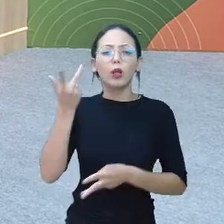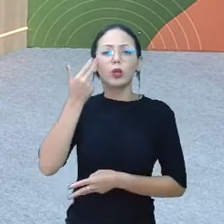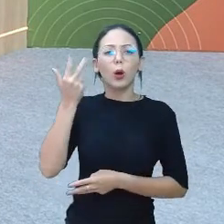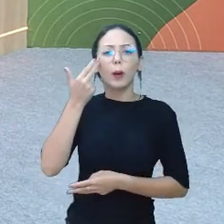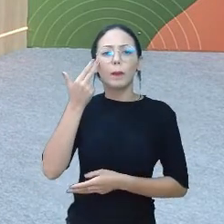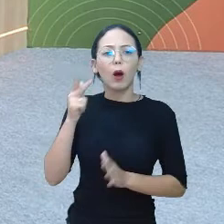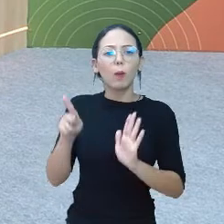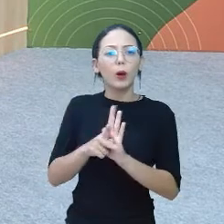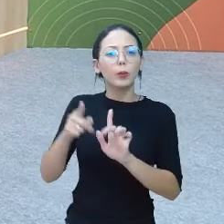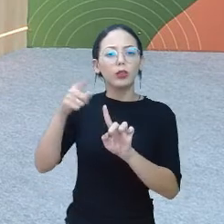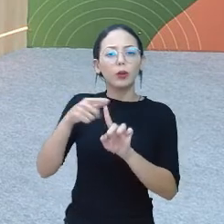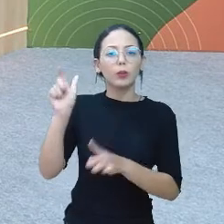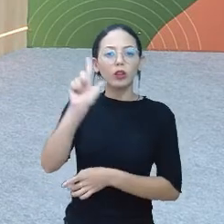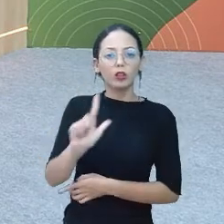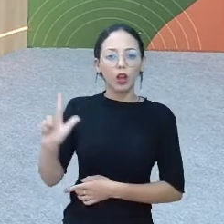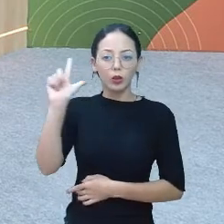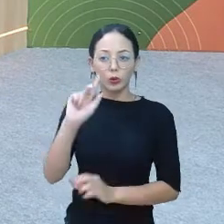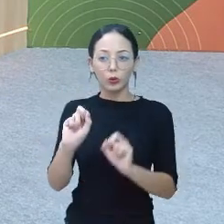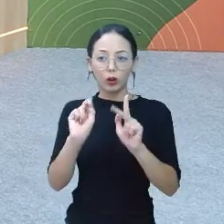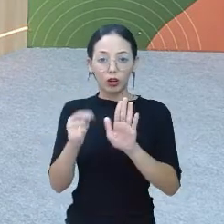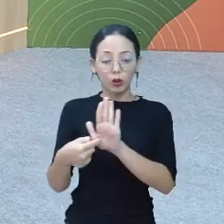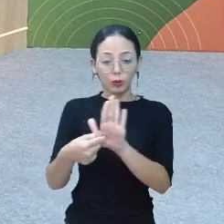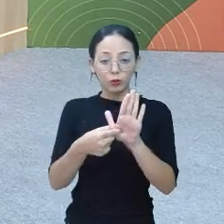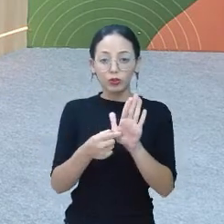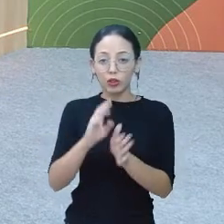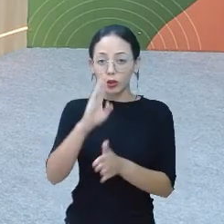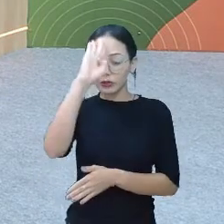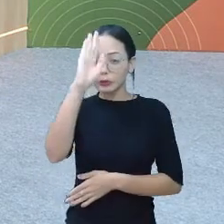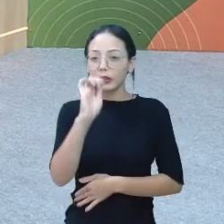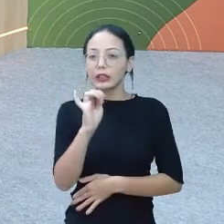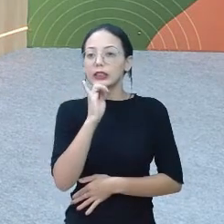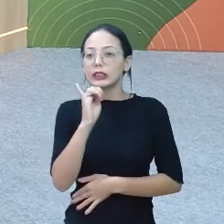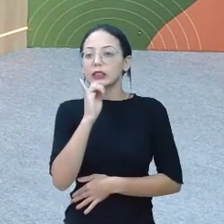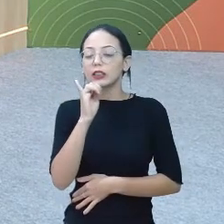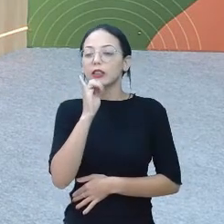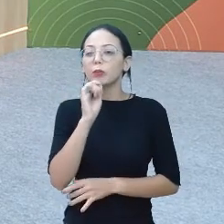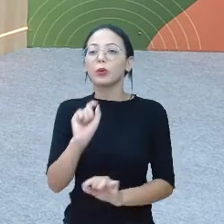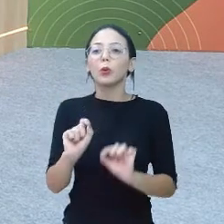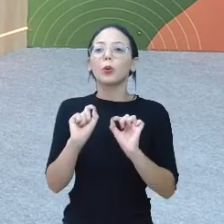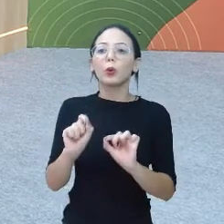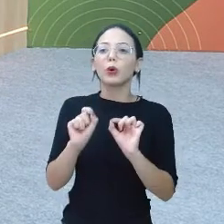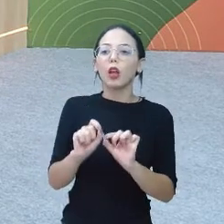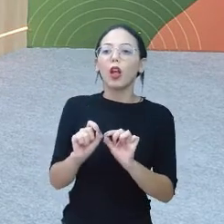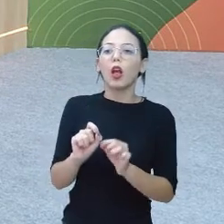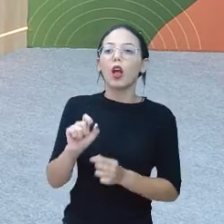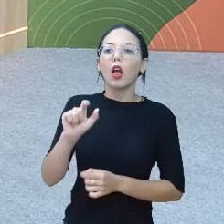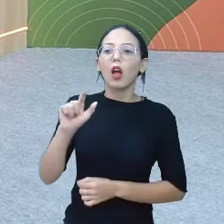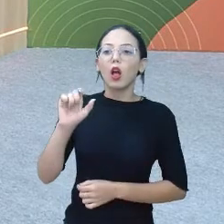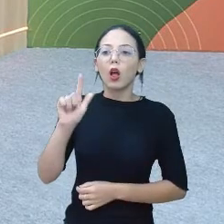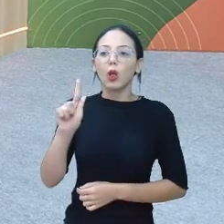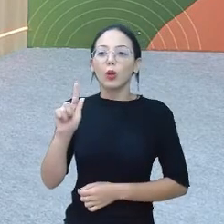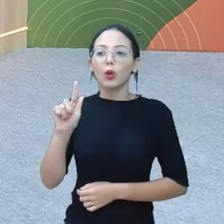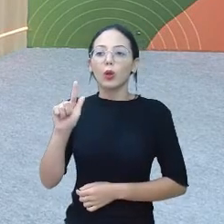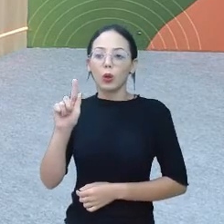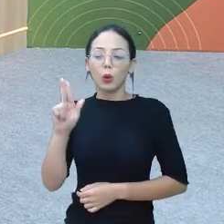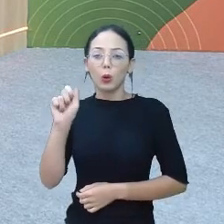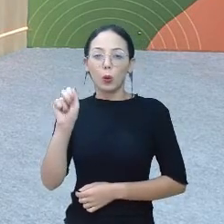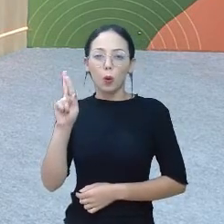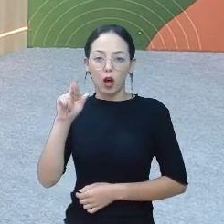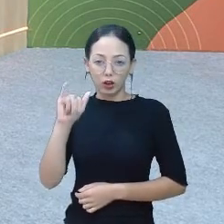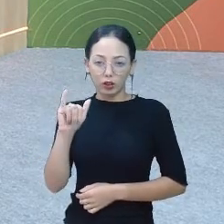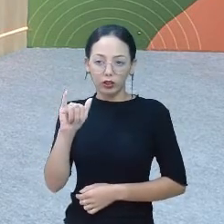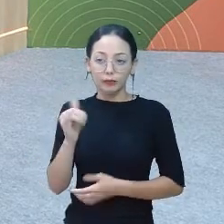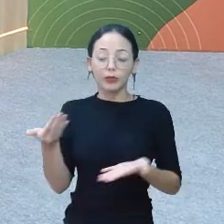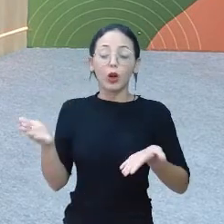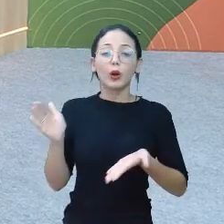nesse tipo de literatura. E aí eu trouxe aqui como principal exemplo o Guarani, de José de Alencar. Vocês podem procurar depois e dar uma lidinha, tá certo?